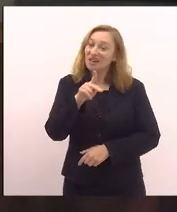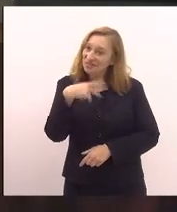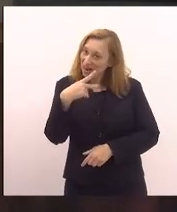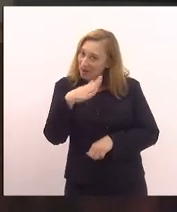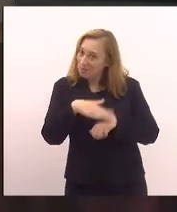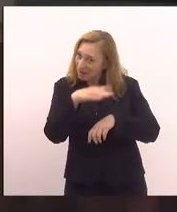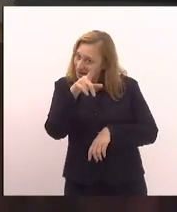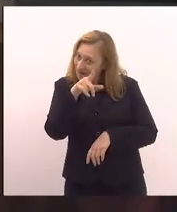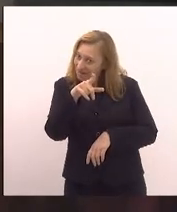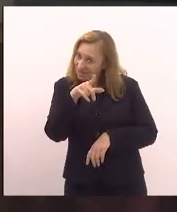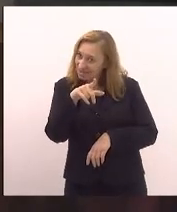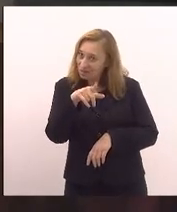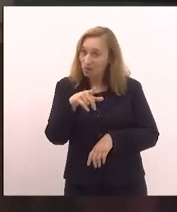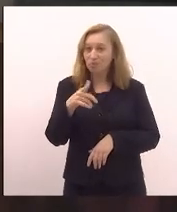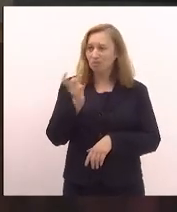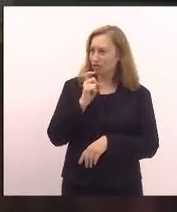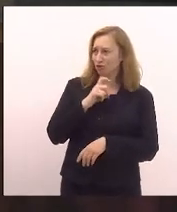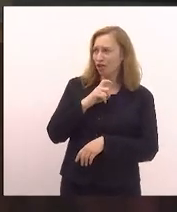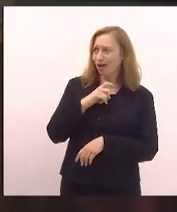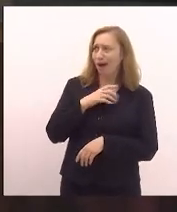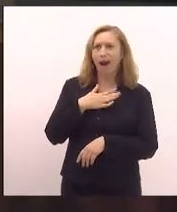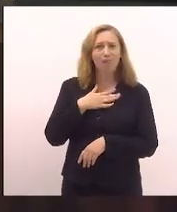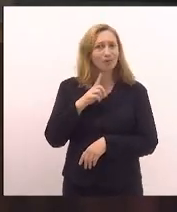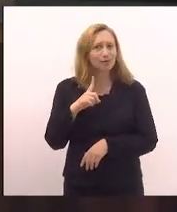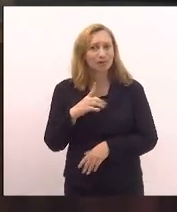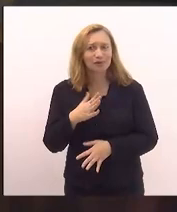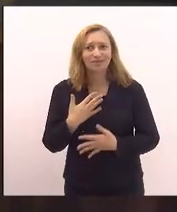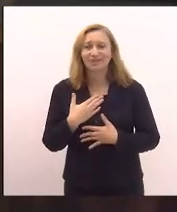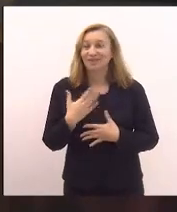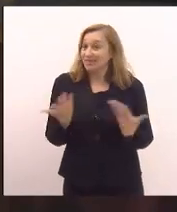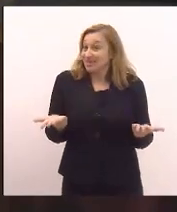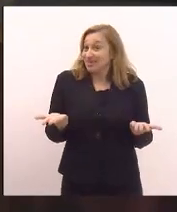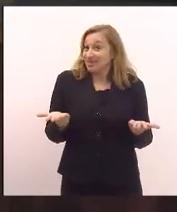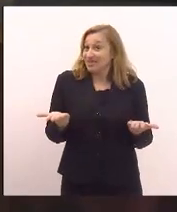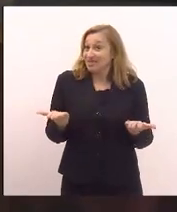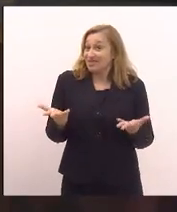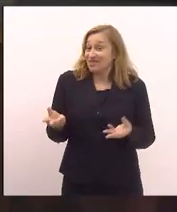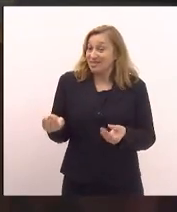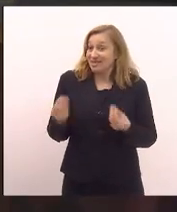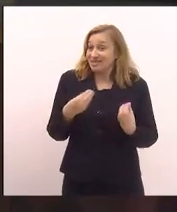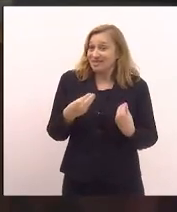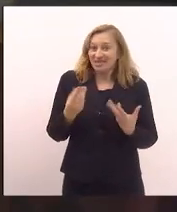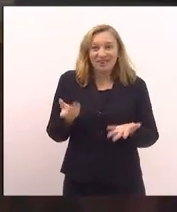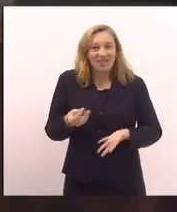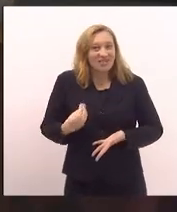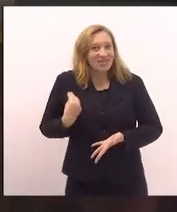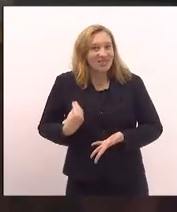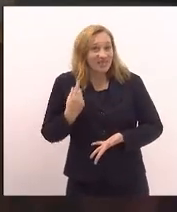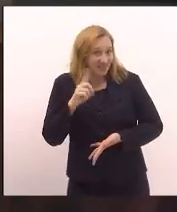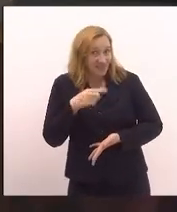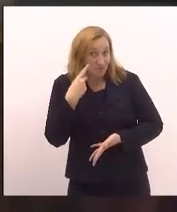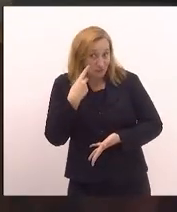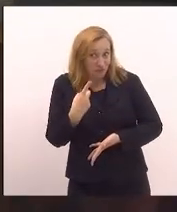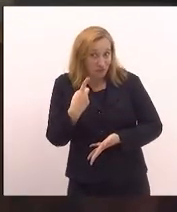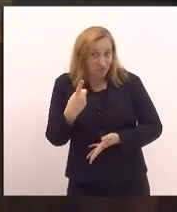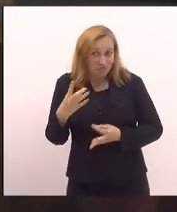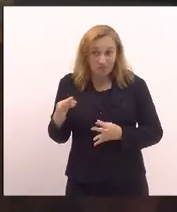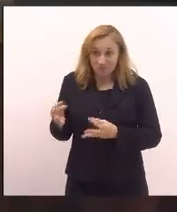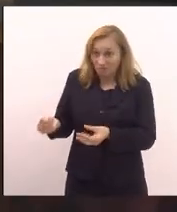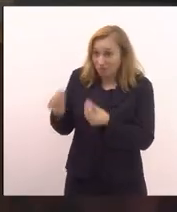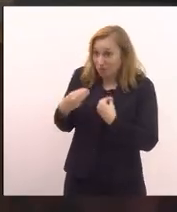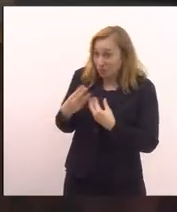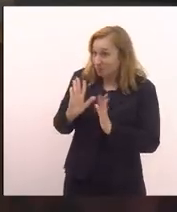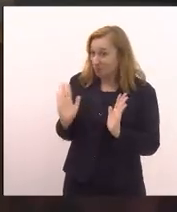ainda vai ter seu momento de fala. Mentira. Ué, você passou ao tudo. Ao vivo é assim mesmo. Vocês viram? Ela passou tudo, né?